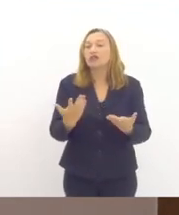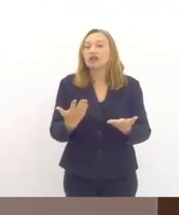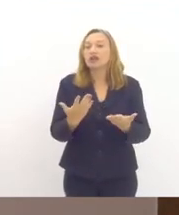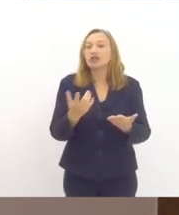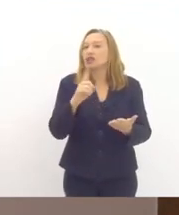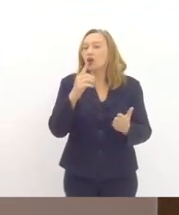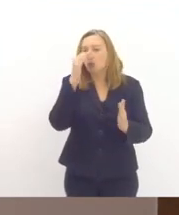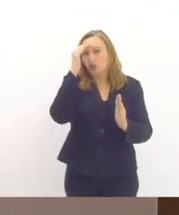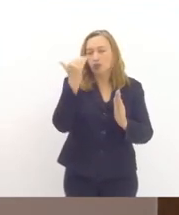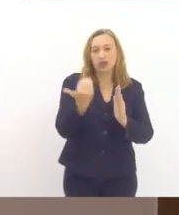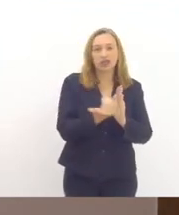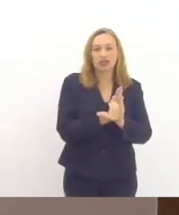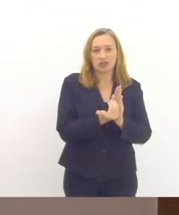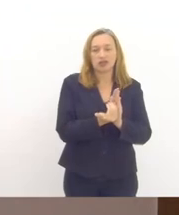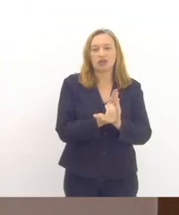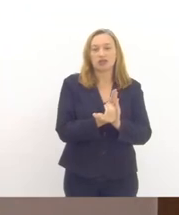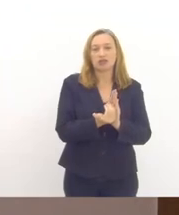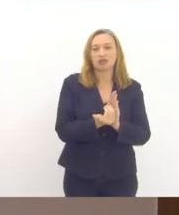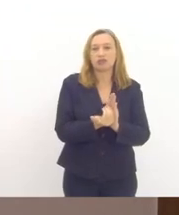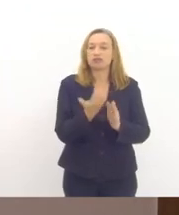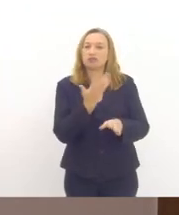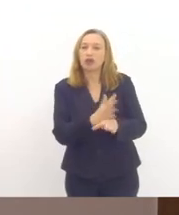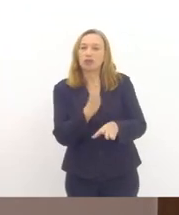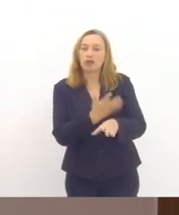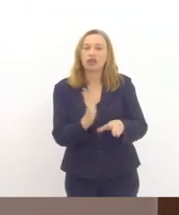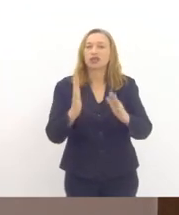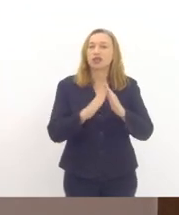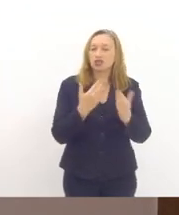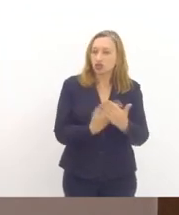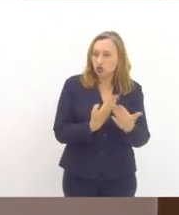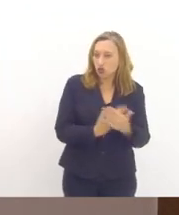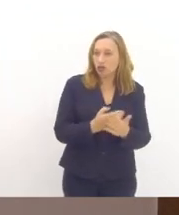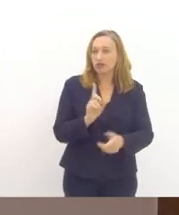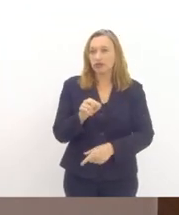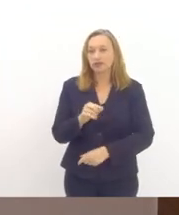descumprido na prática das escolas. Né?